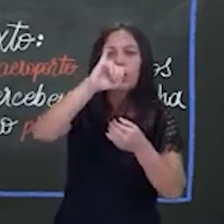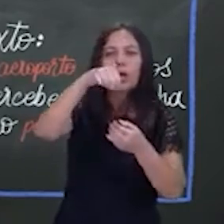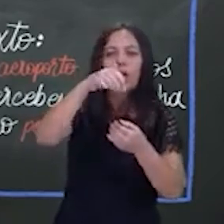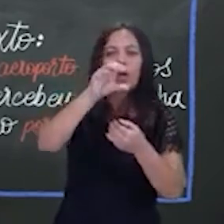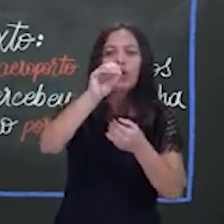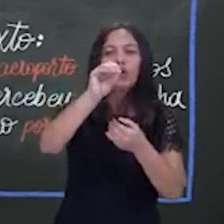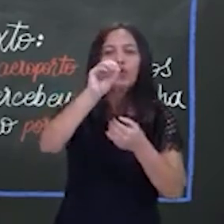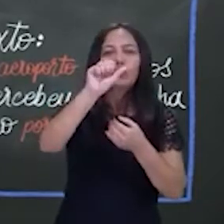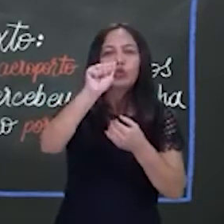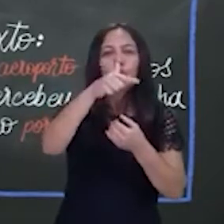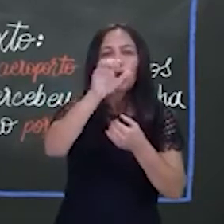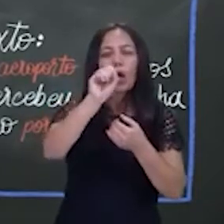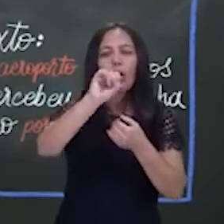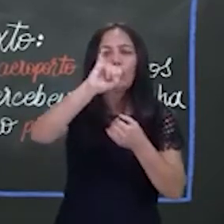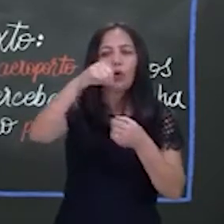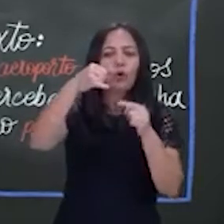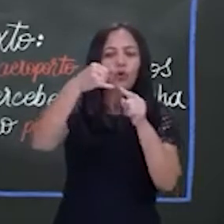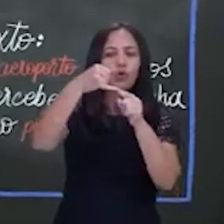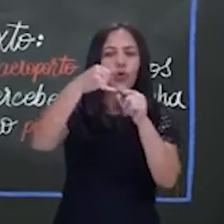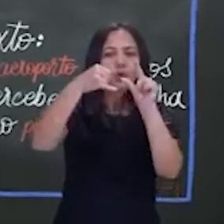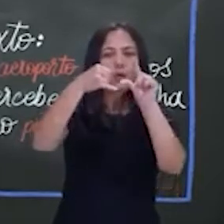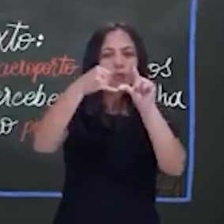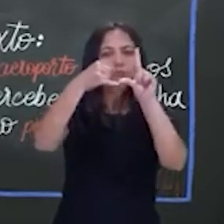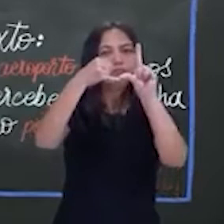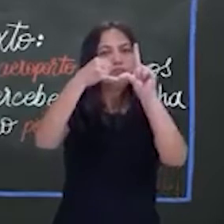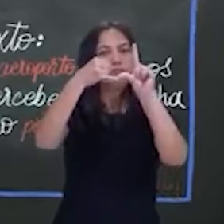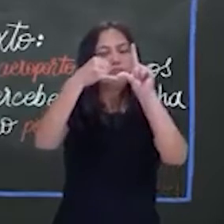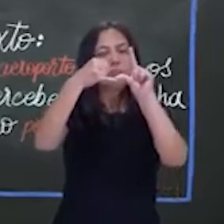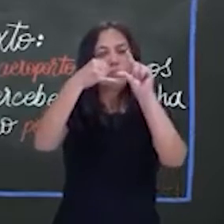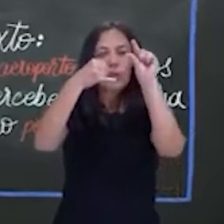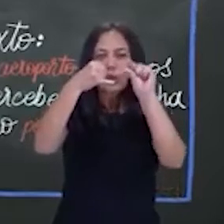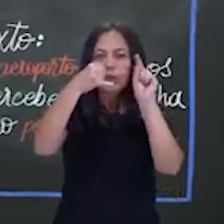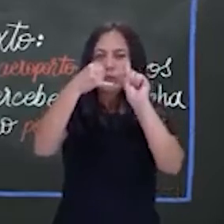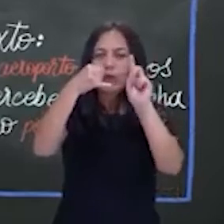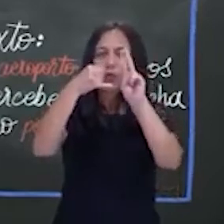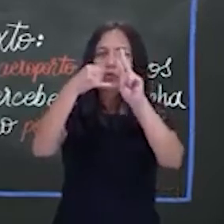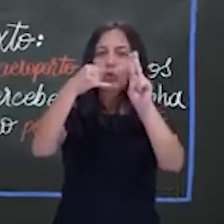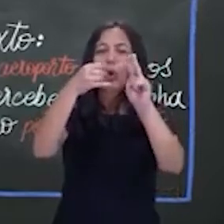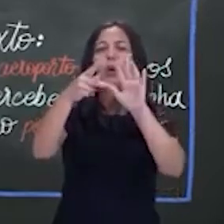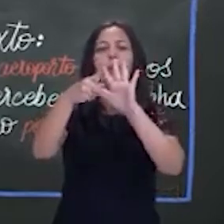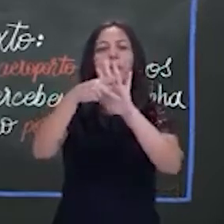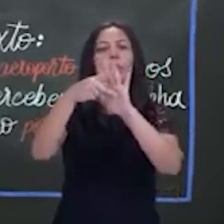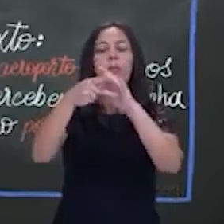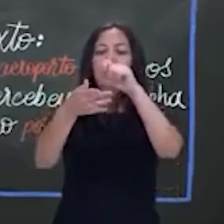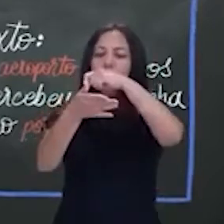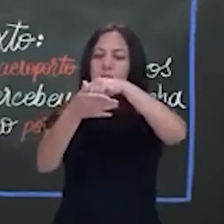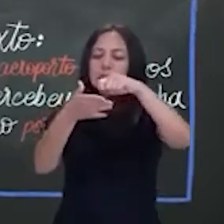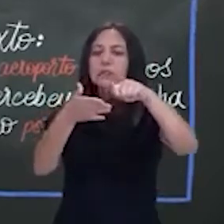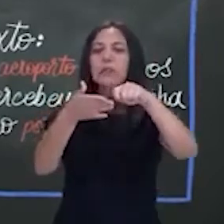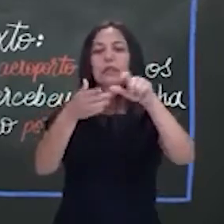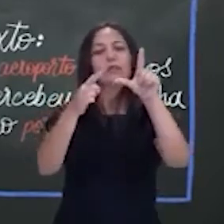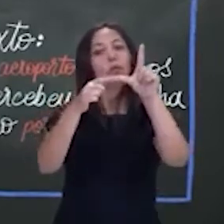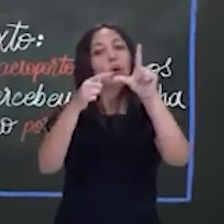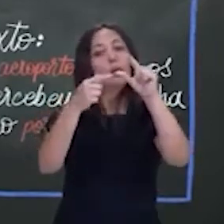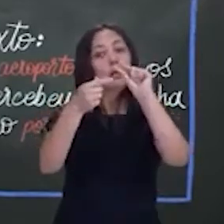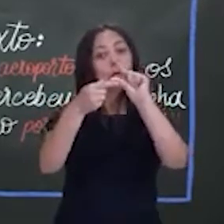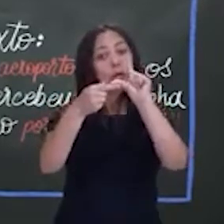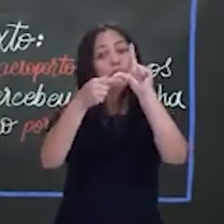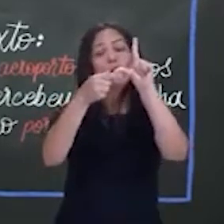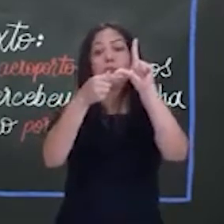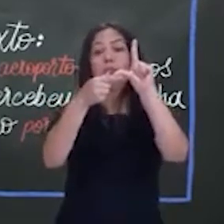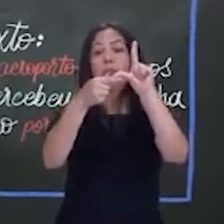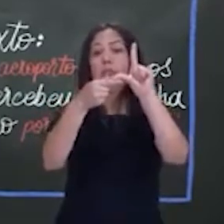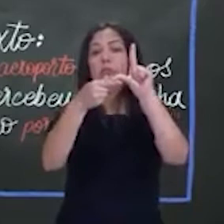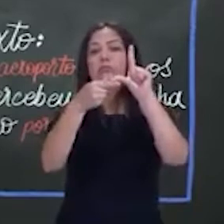nome João, esse J tem que ser maiúsculo. Lembra disso que é uma regra básica de língua portuguesa. Nomes próprios devem ser escritos com